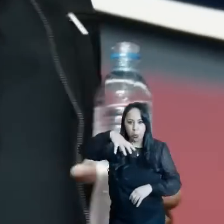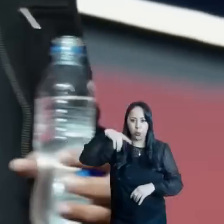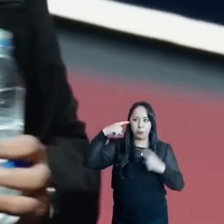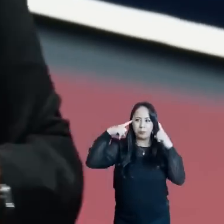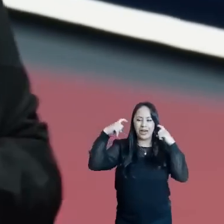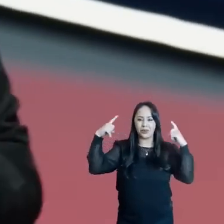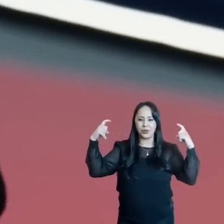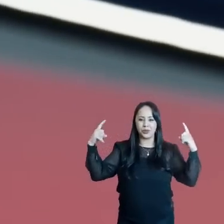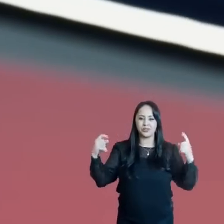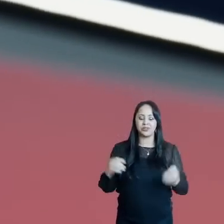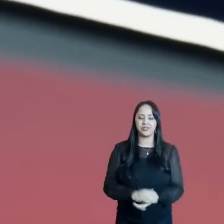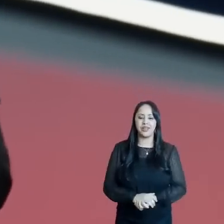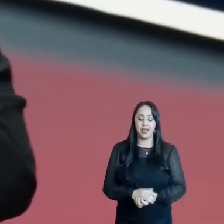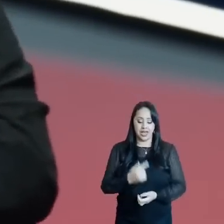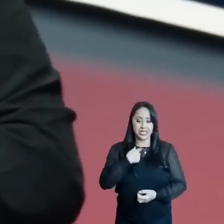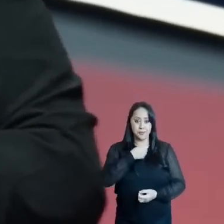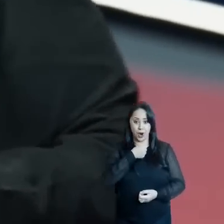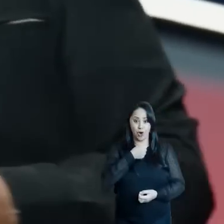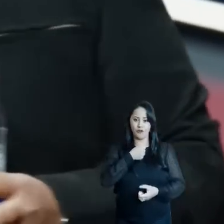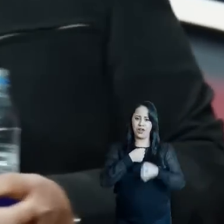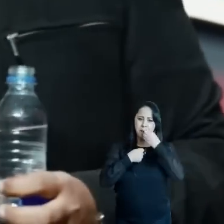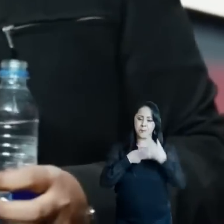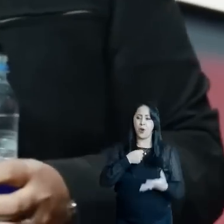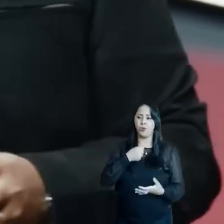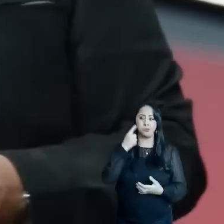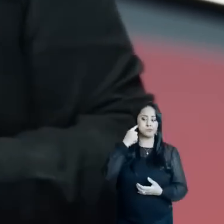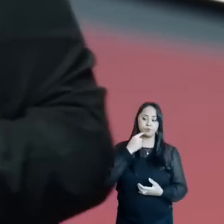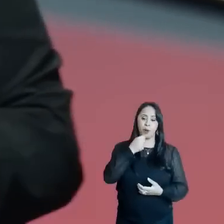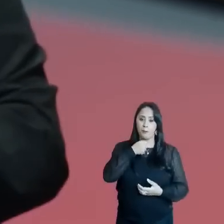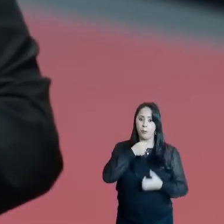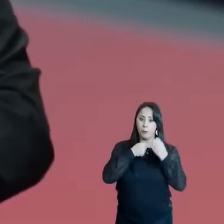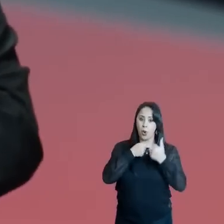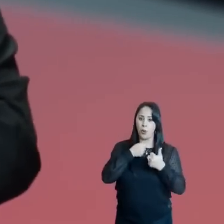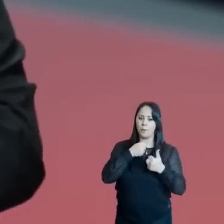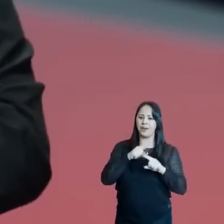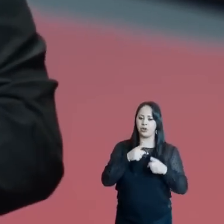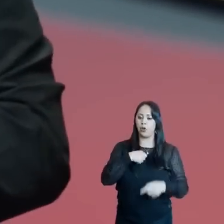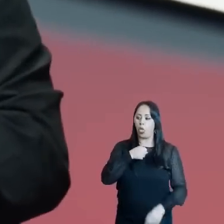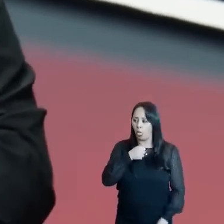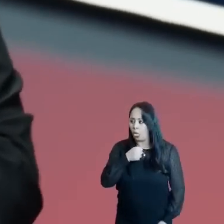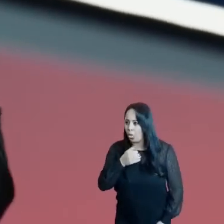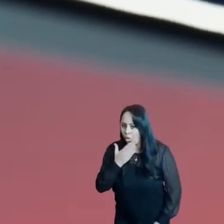Esse microfone é muito bom, mas na hora que eu vou tossir, Deus o livre, eu mato vocês do coração.